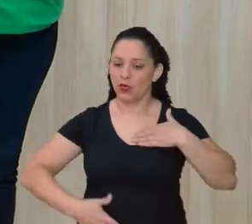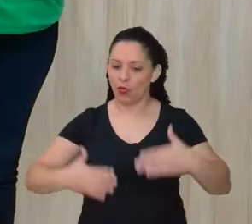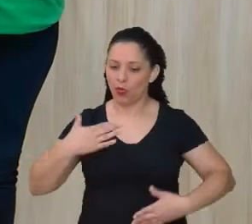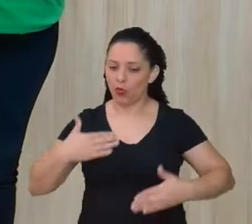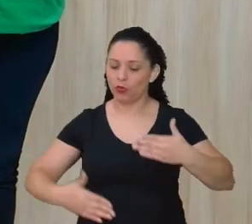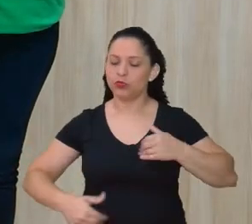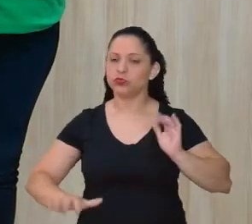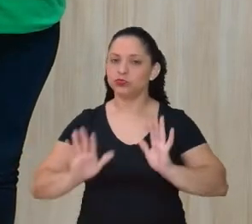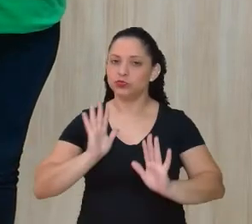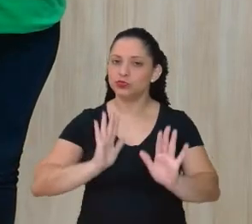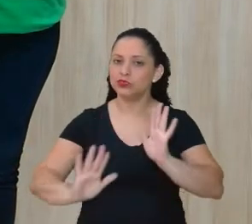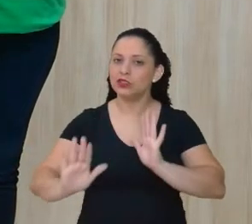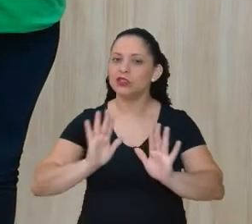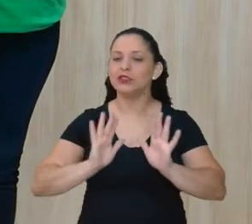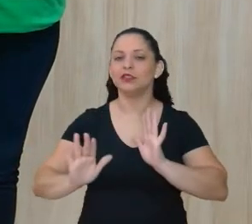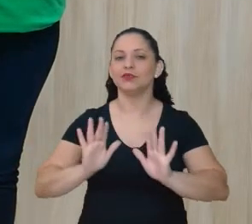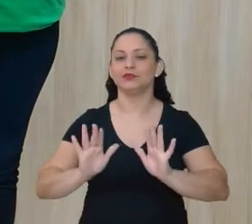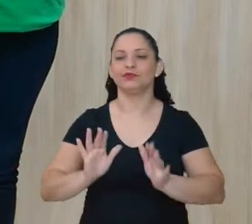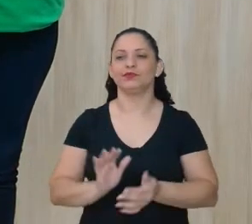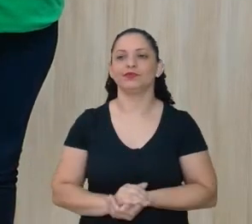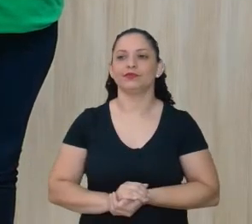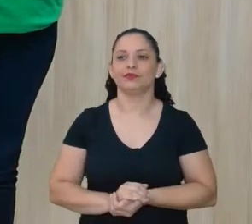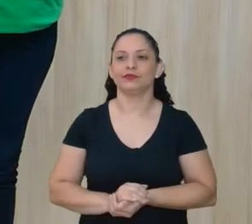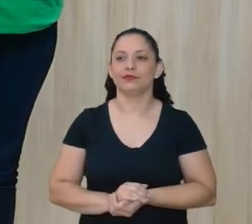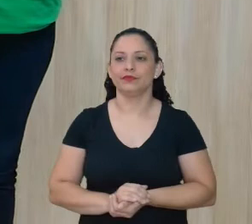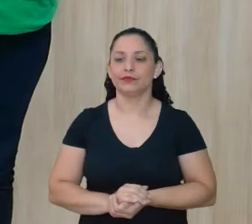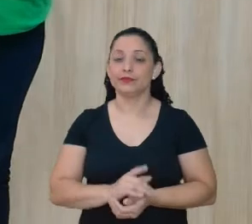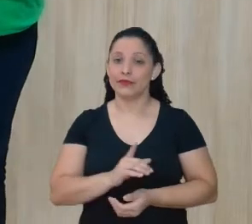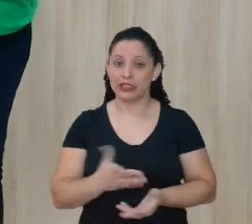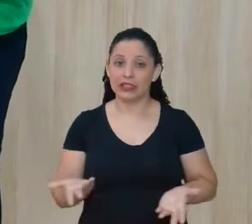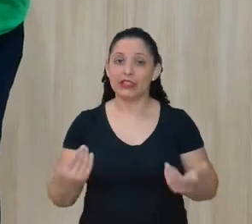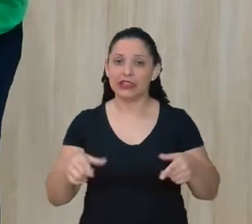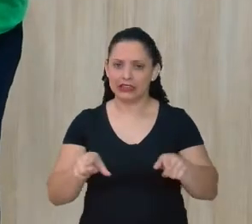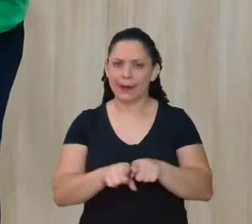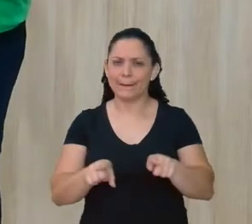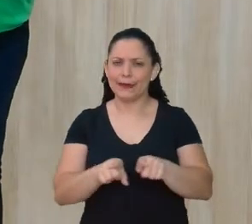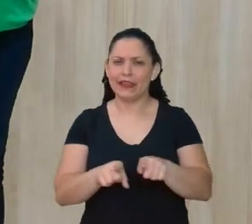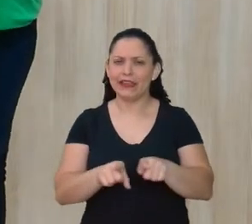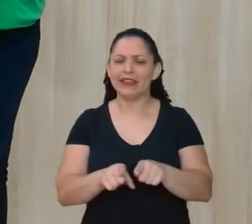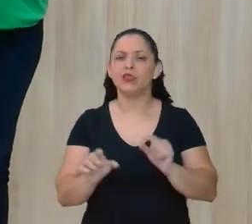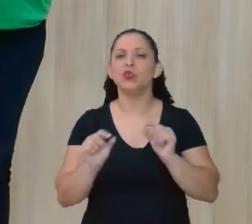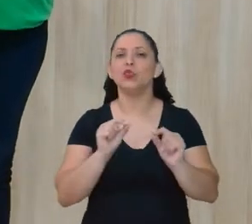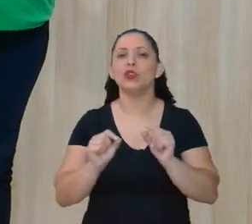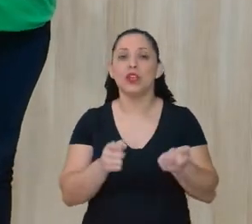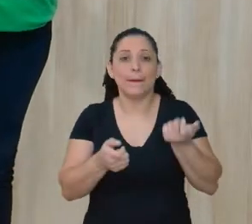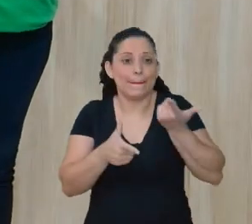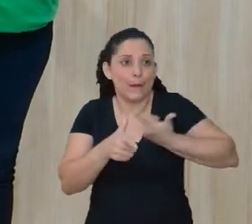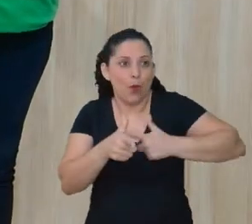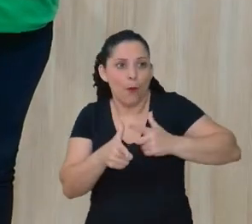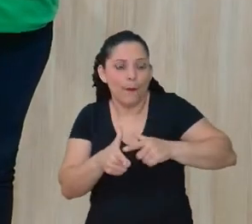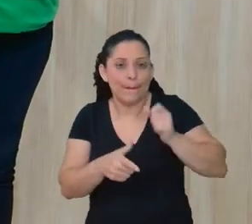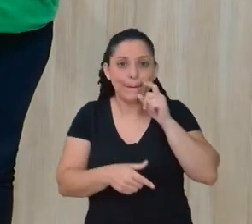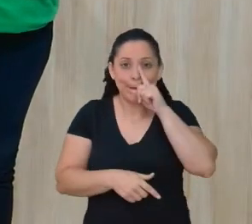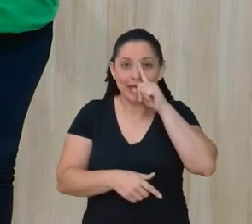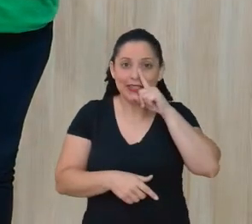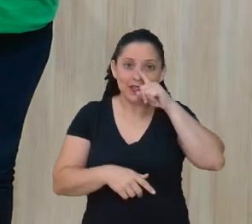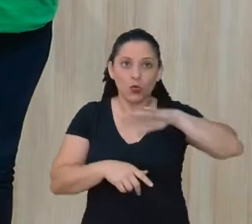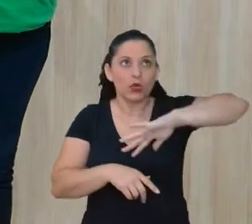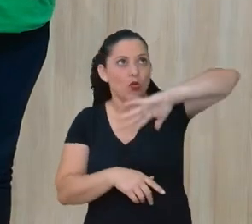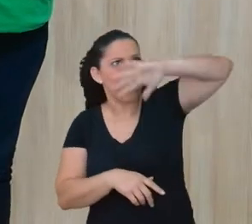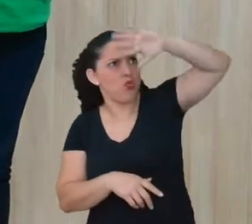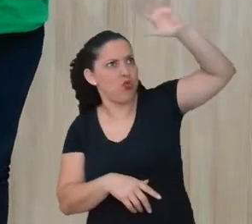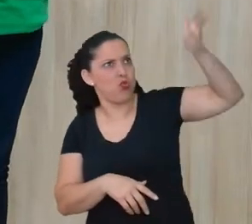o funcionamento do nosso corpo. Além do que, a gente fica muito exposto a qualquer coisa que pode acontecer ali na